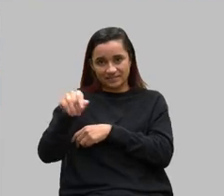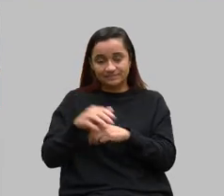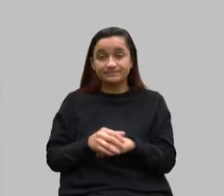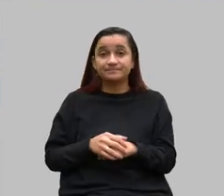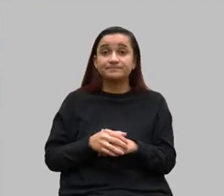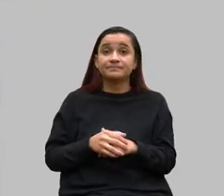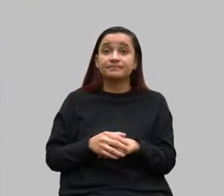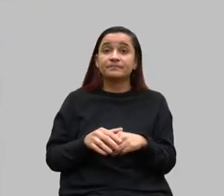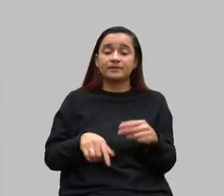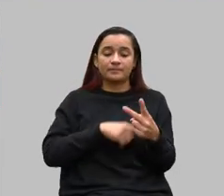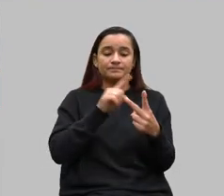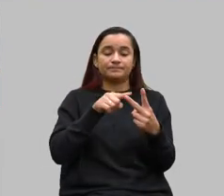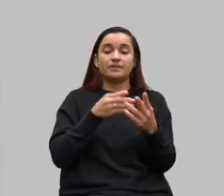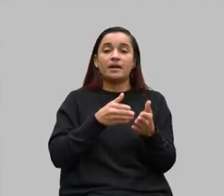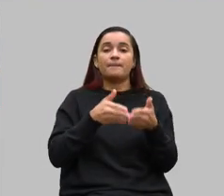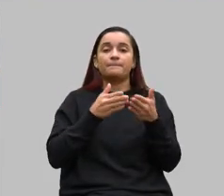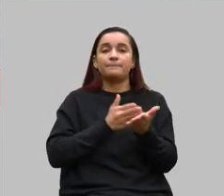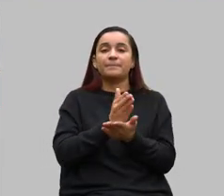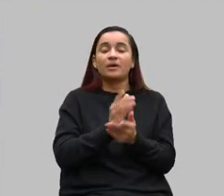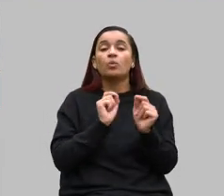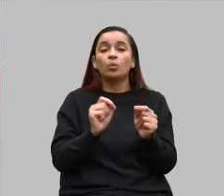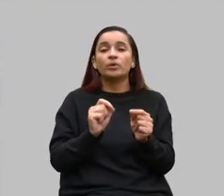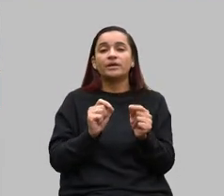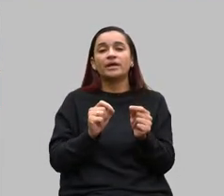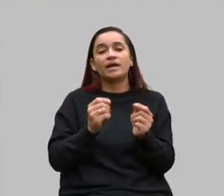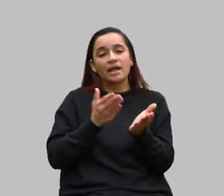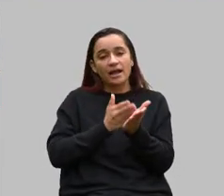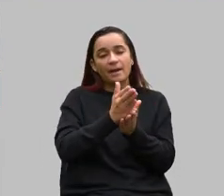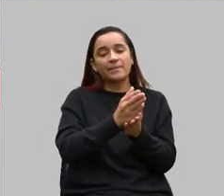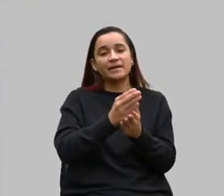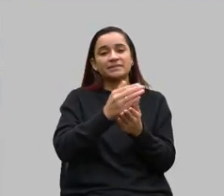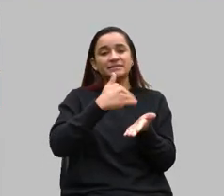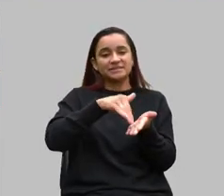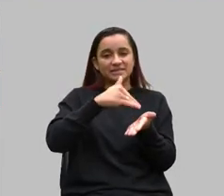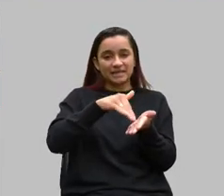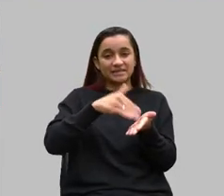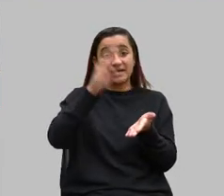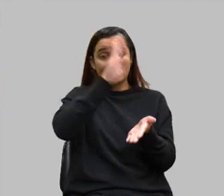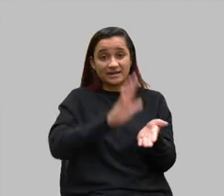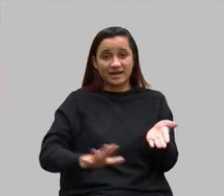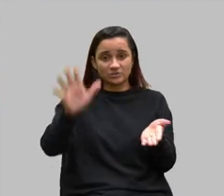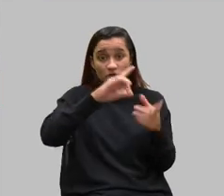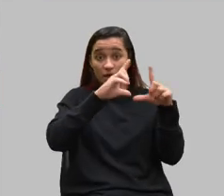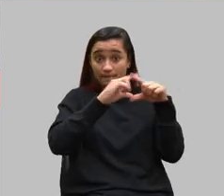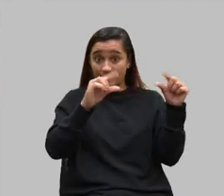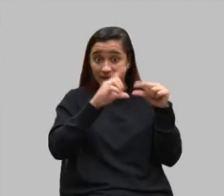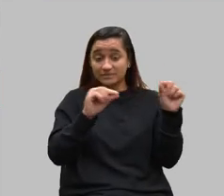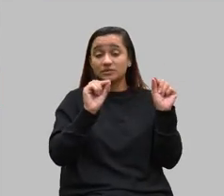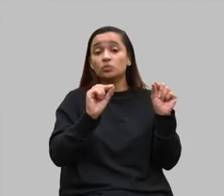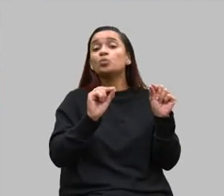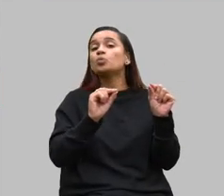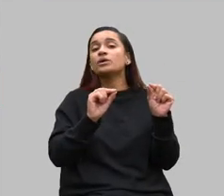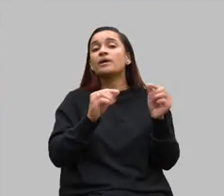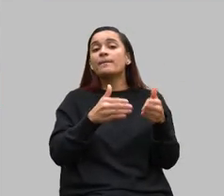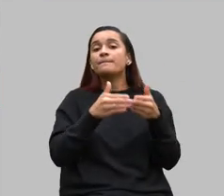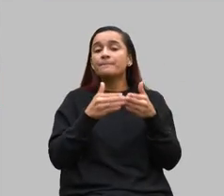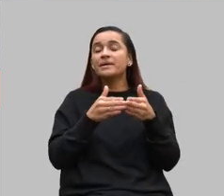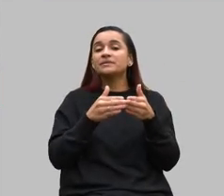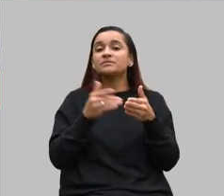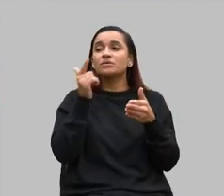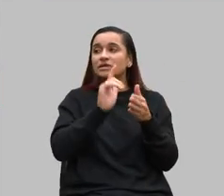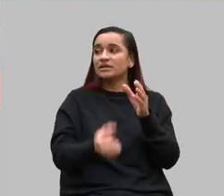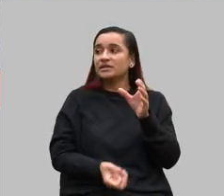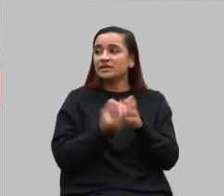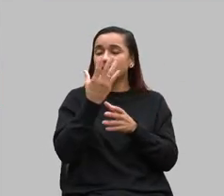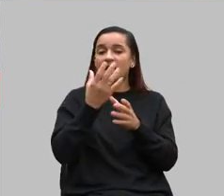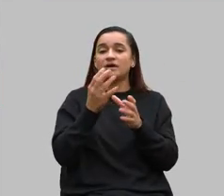requerimento que seja encaminhado à secretaria nacional de transporte Ferroviária em Brasília pedido de providências para que seja criado um fundo